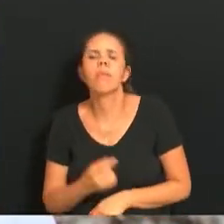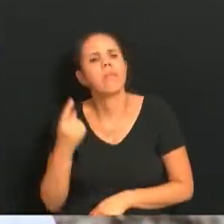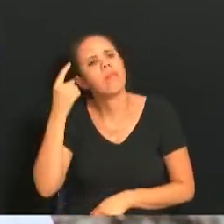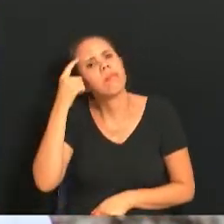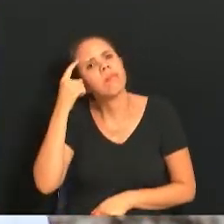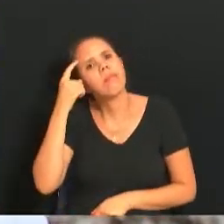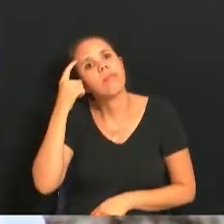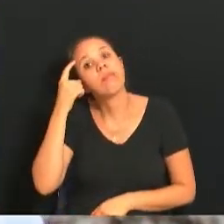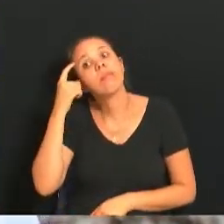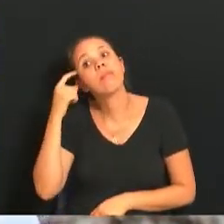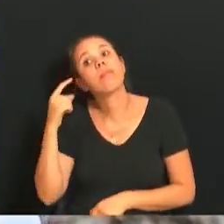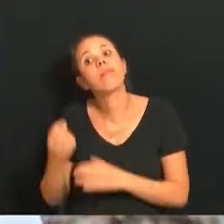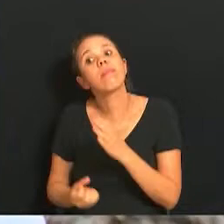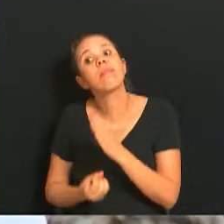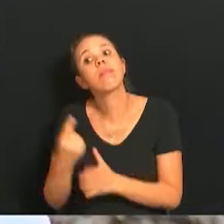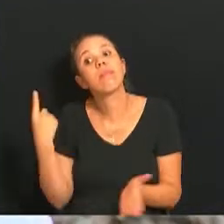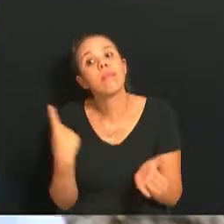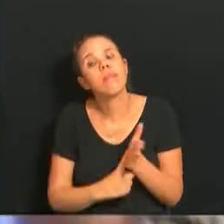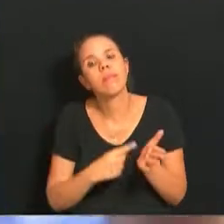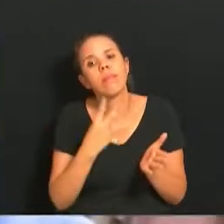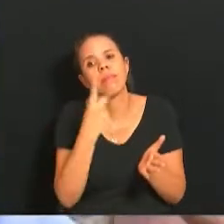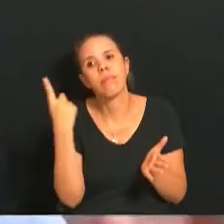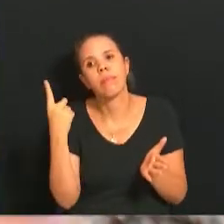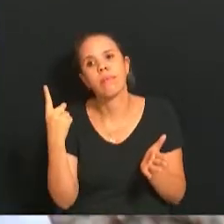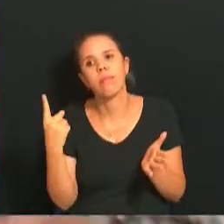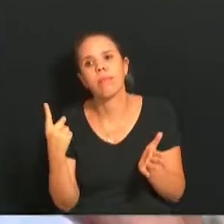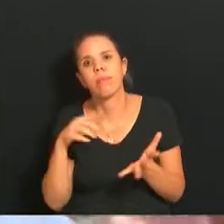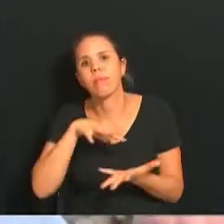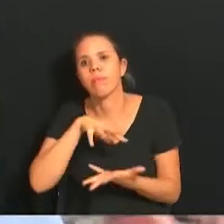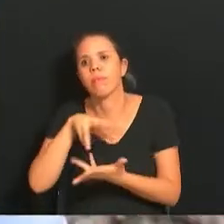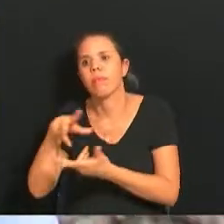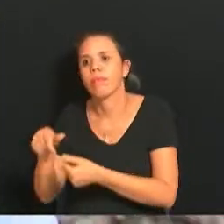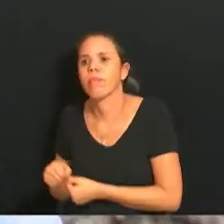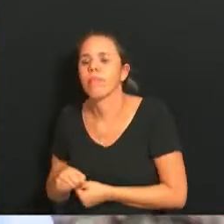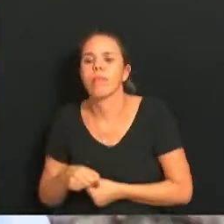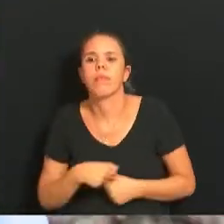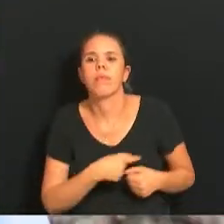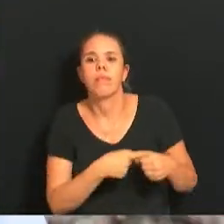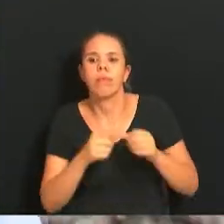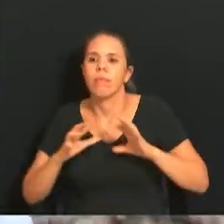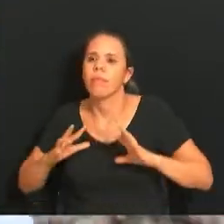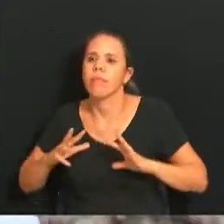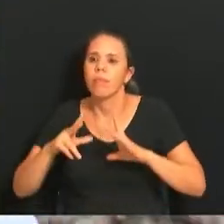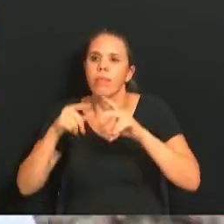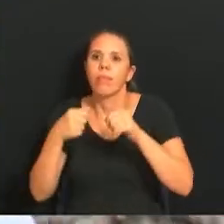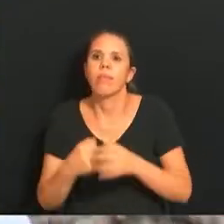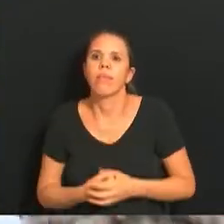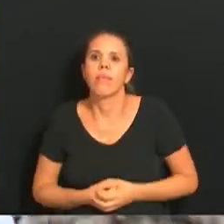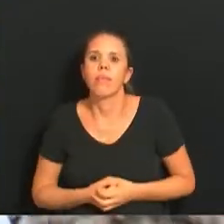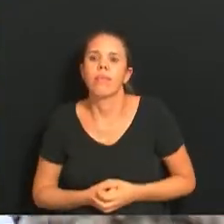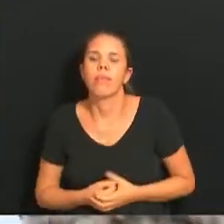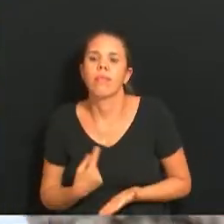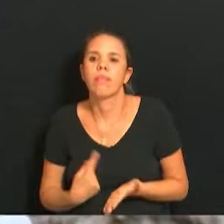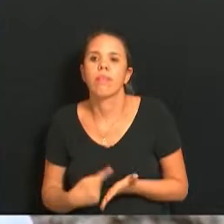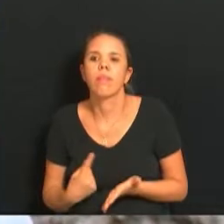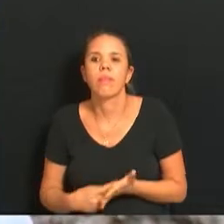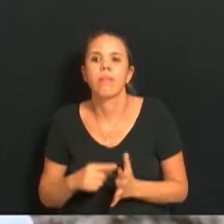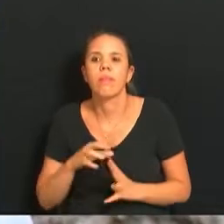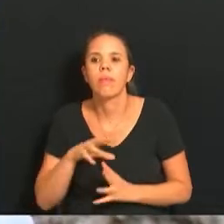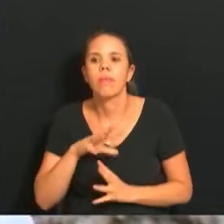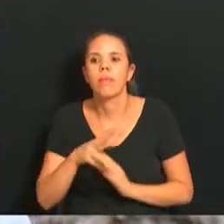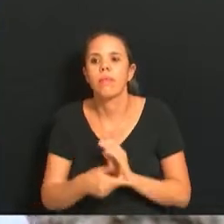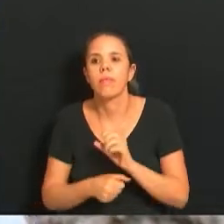de instituir a Agenda 21, mundo inteiro, todos os municípios. A Agenda 21 era uma agenda ambiental para o